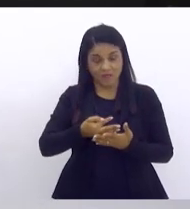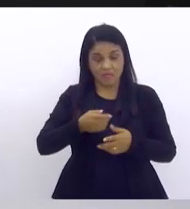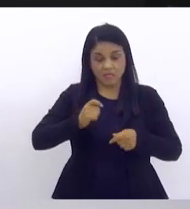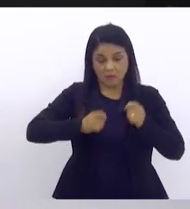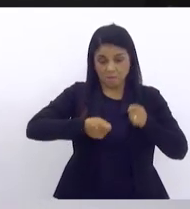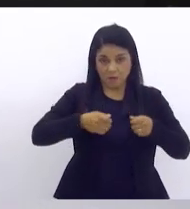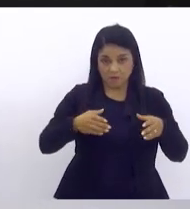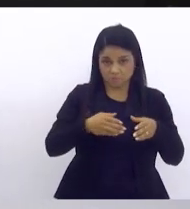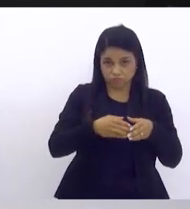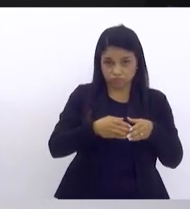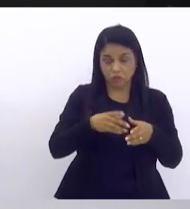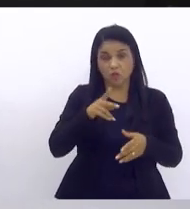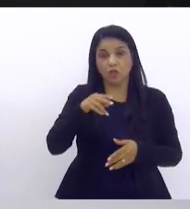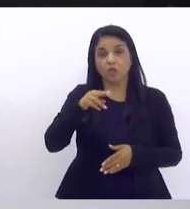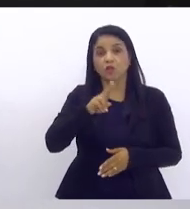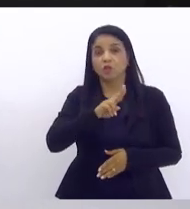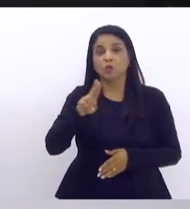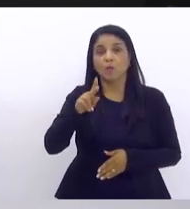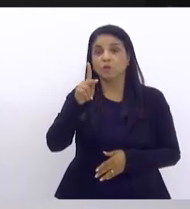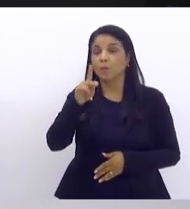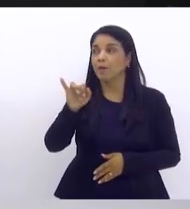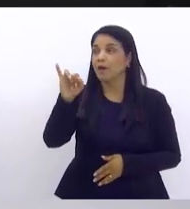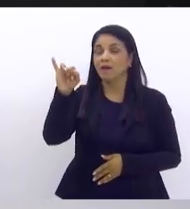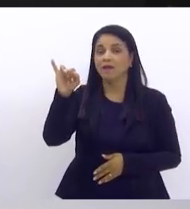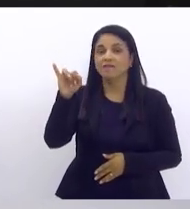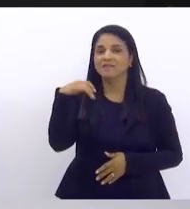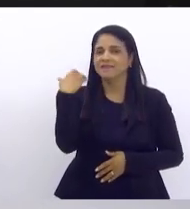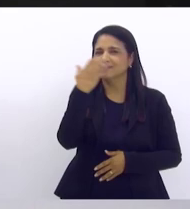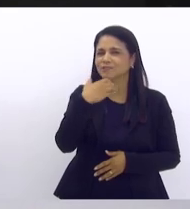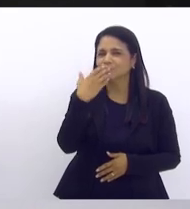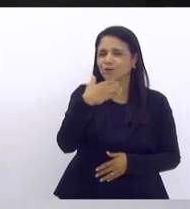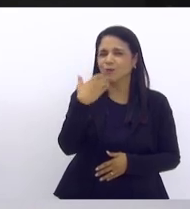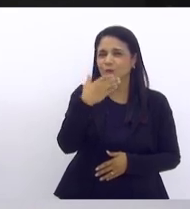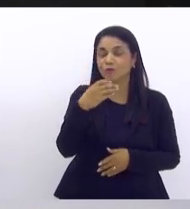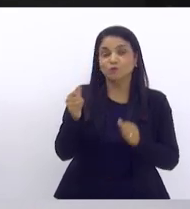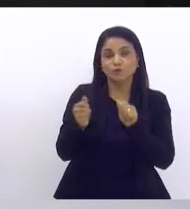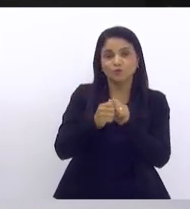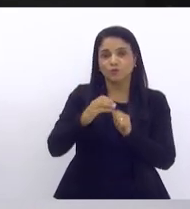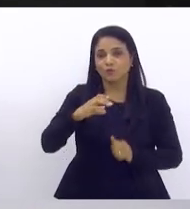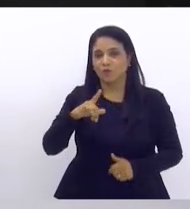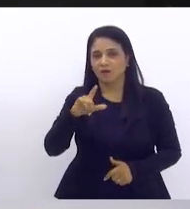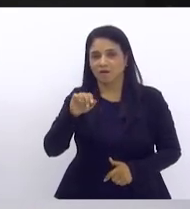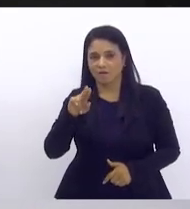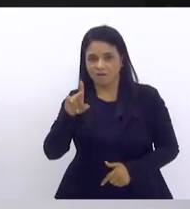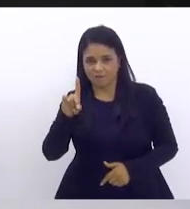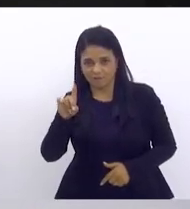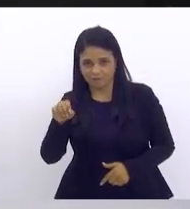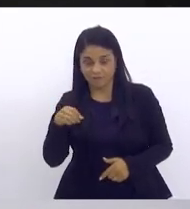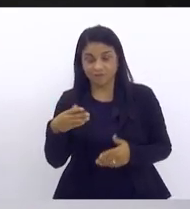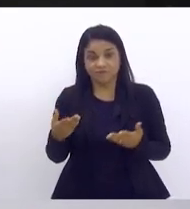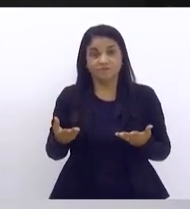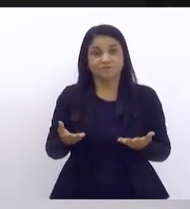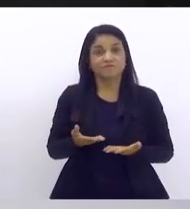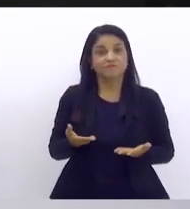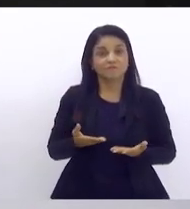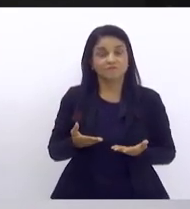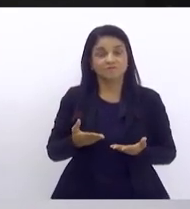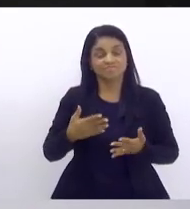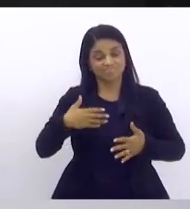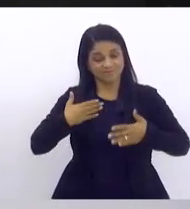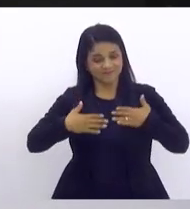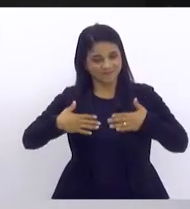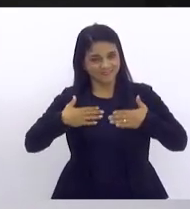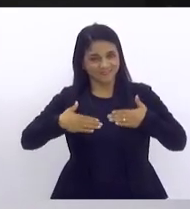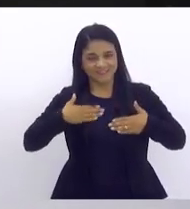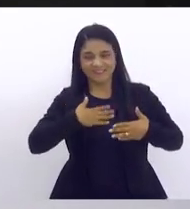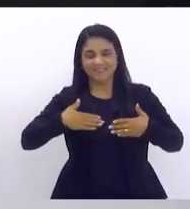Em Nome do Pai, como cantor, vocalista, junto com o Cláudio. E hoje me dá a alegria e a